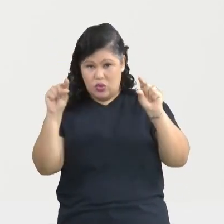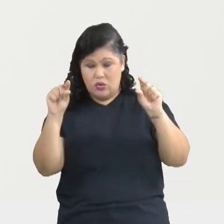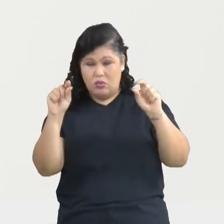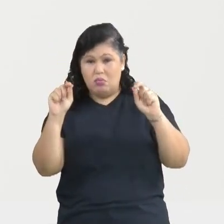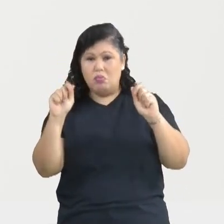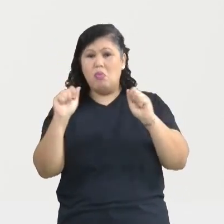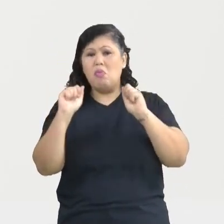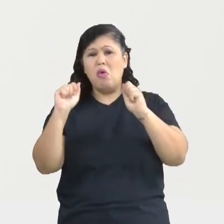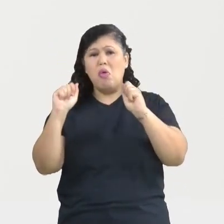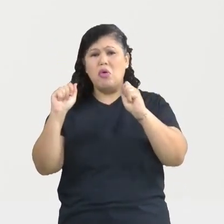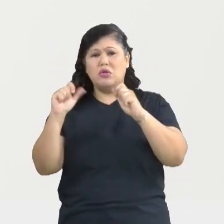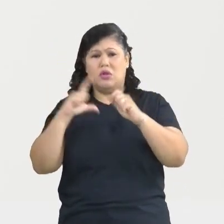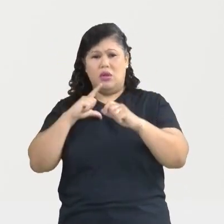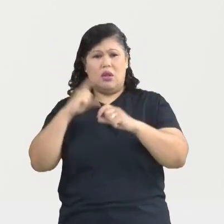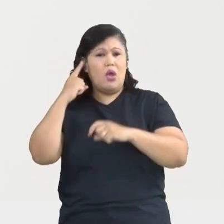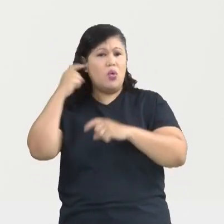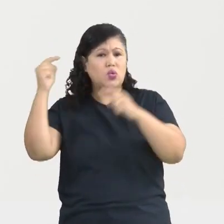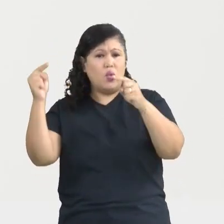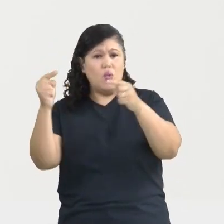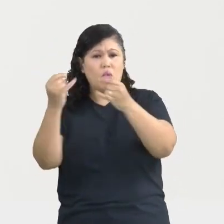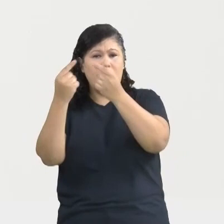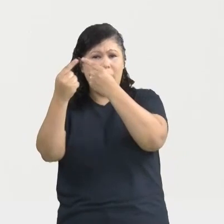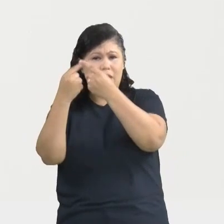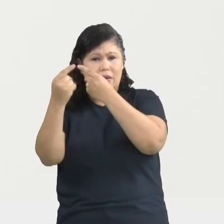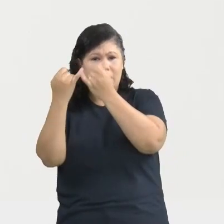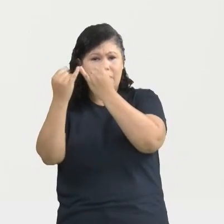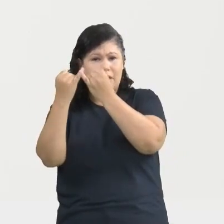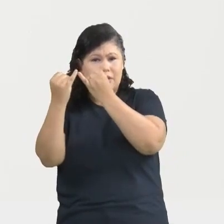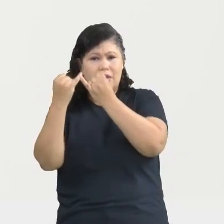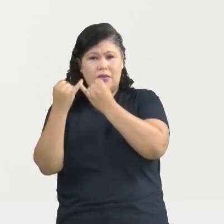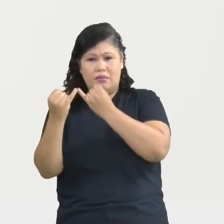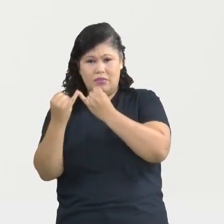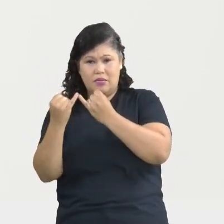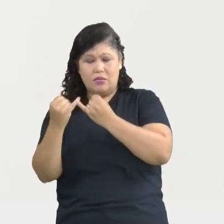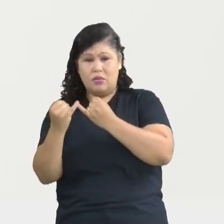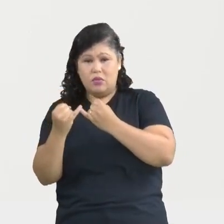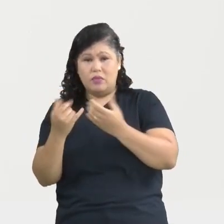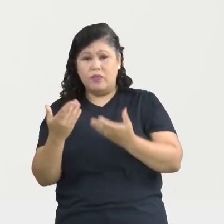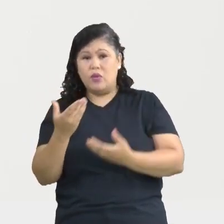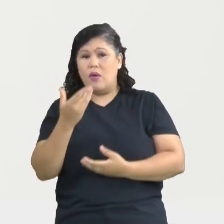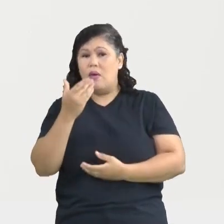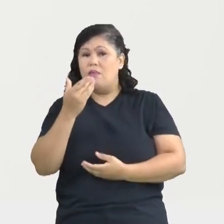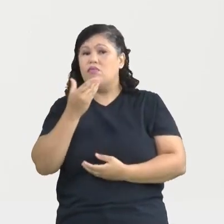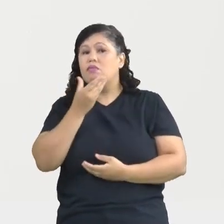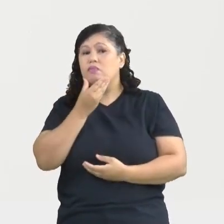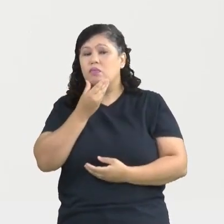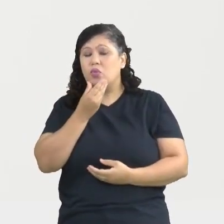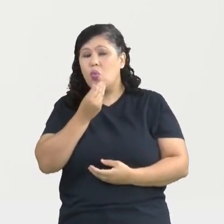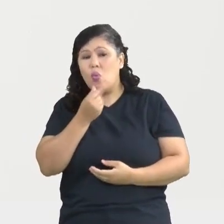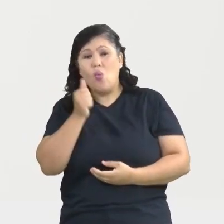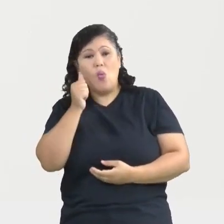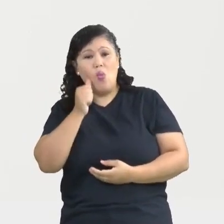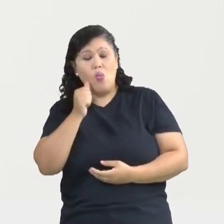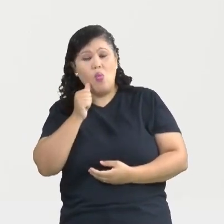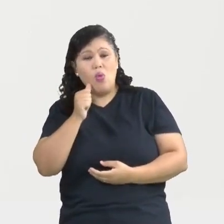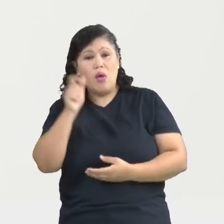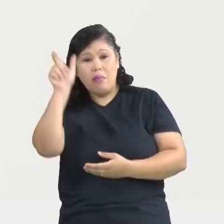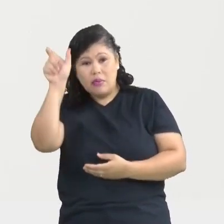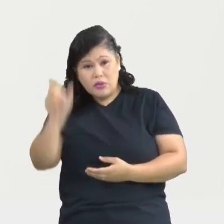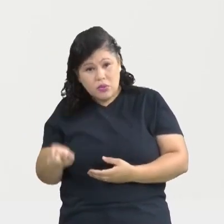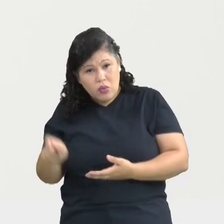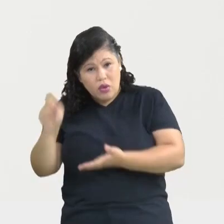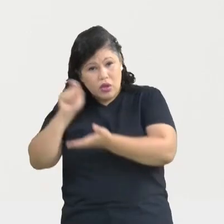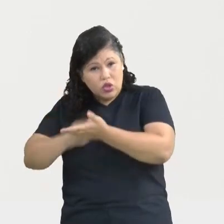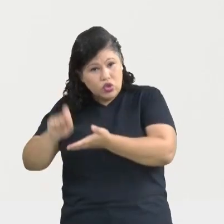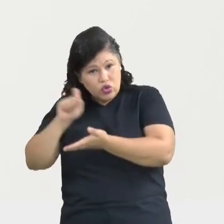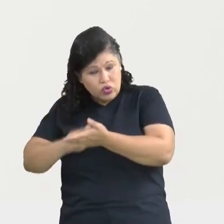ou não. Quem escreve poemas chama-se o quê? Poeta ou poetisa.